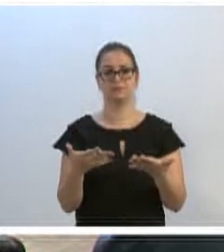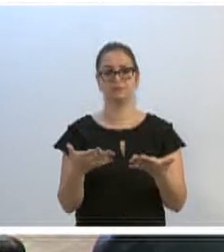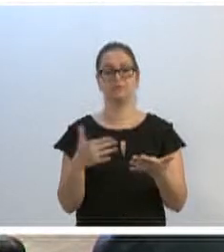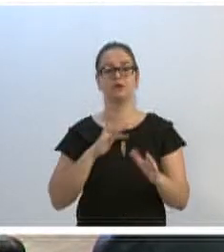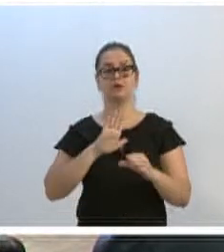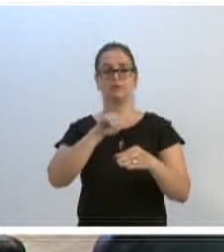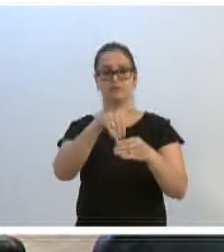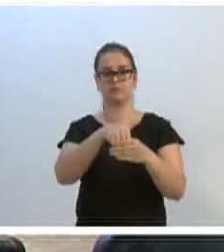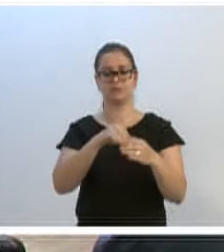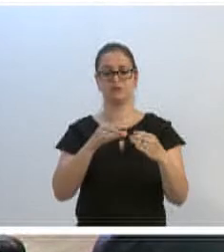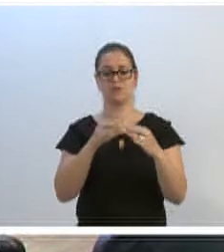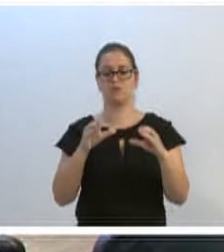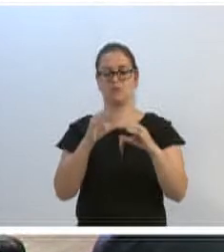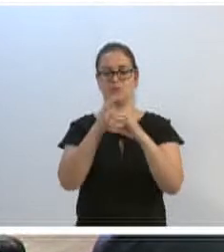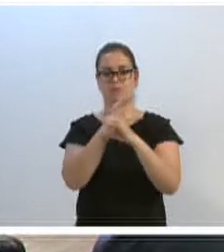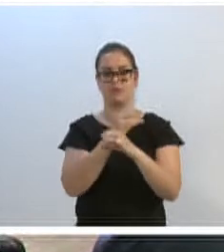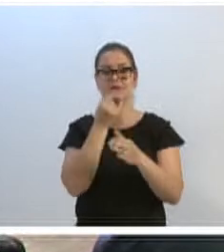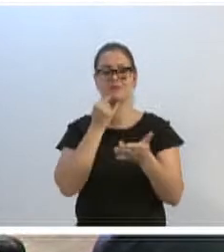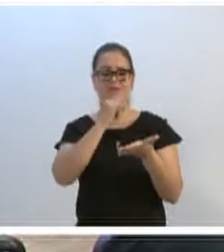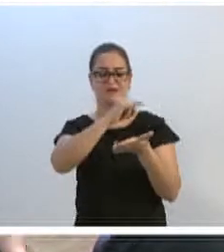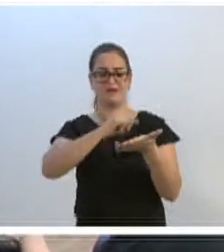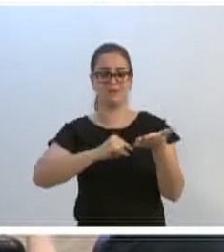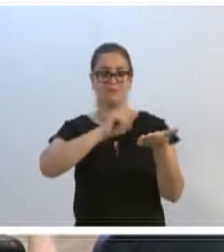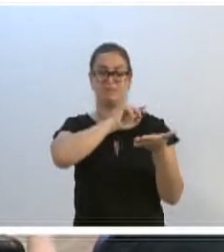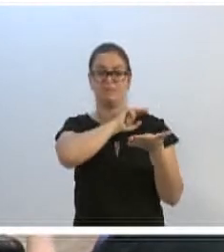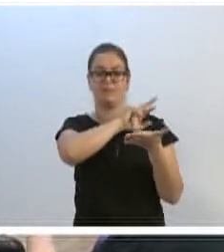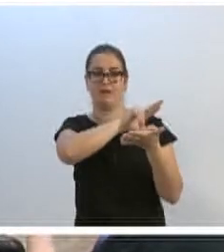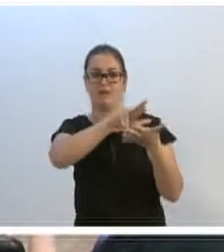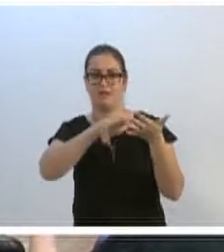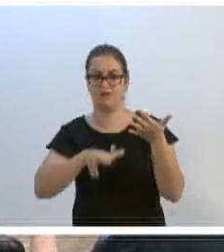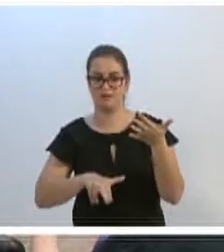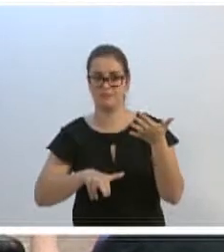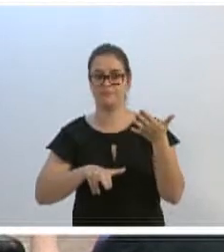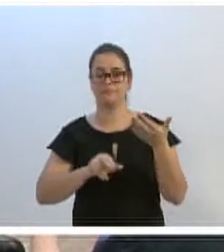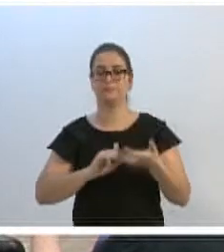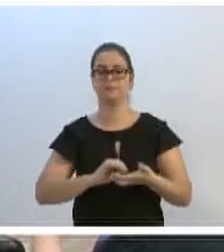em votação englobada, os requerimentos.